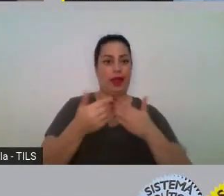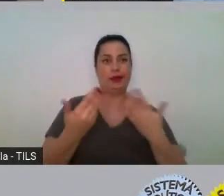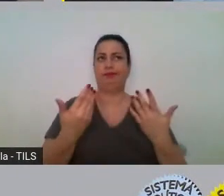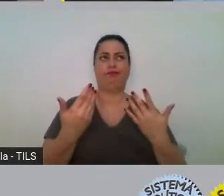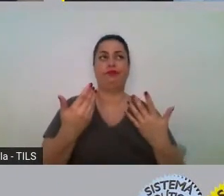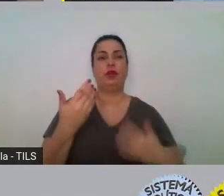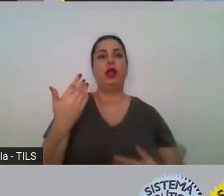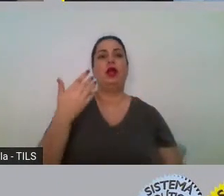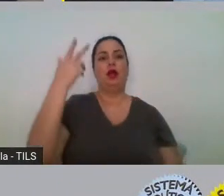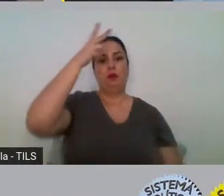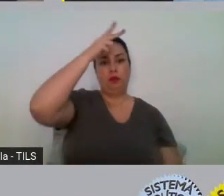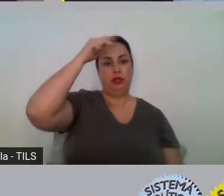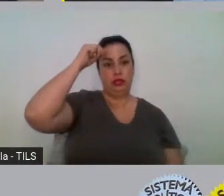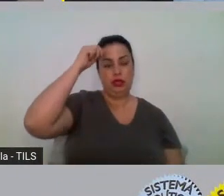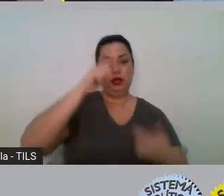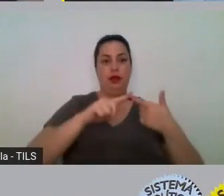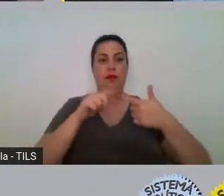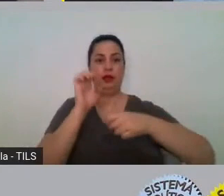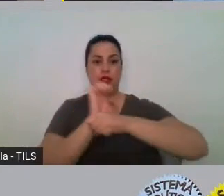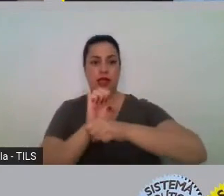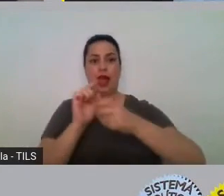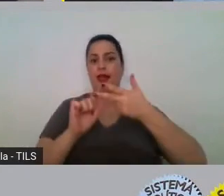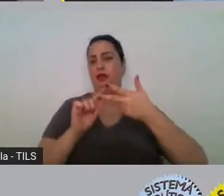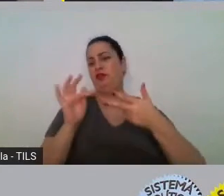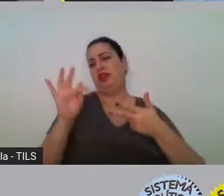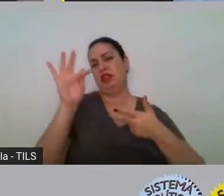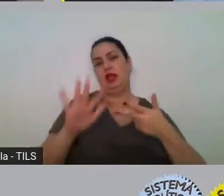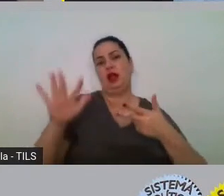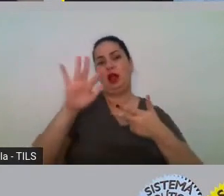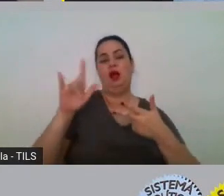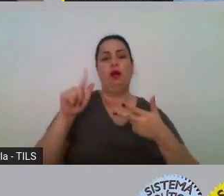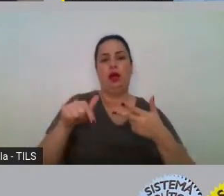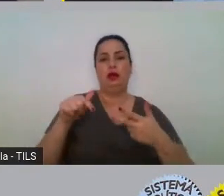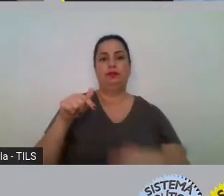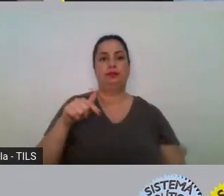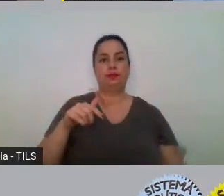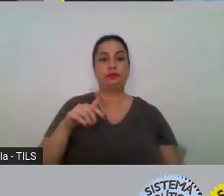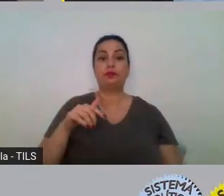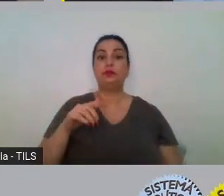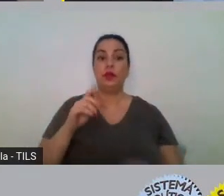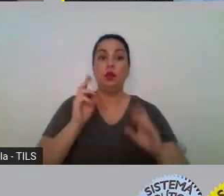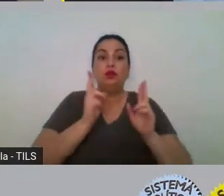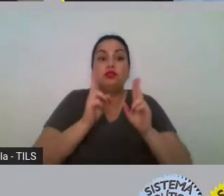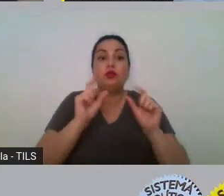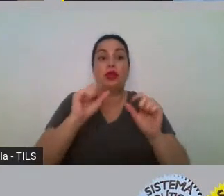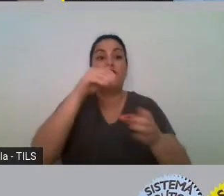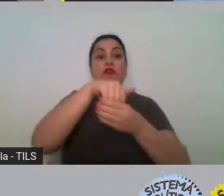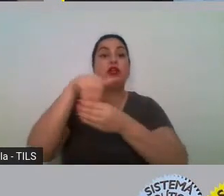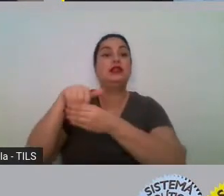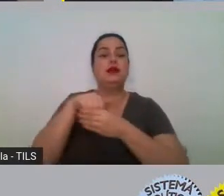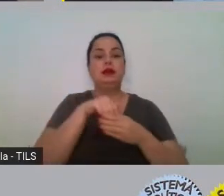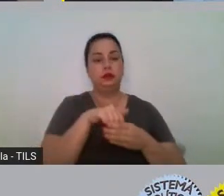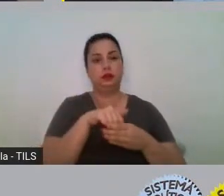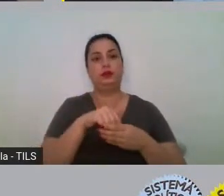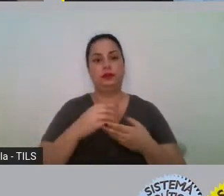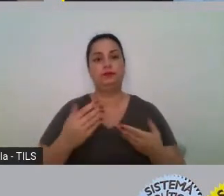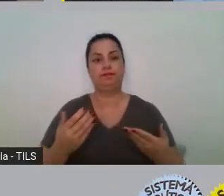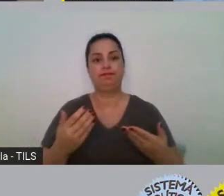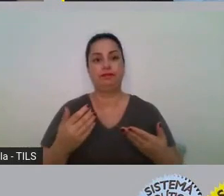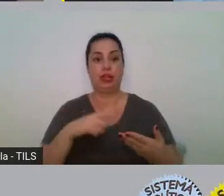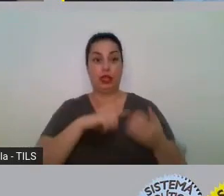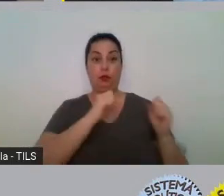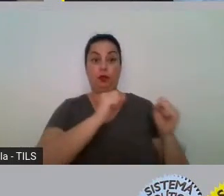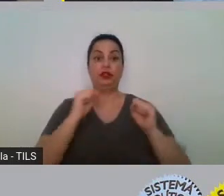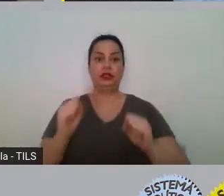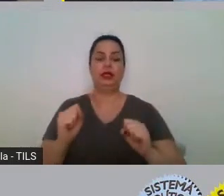que estão votando as reformas. Ou seja, a auditoria tem um papel decisivo de pegar esses documentos e